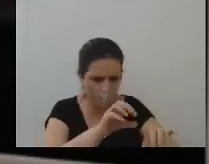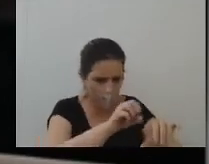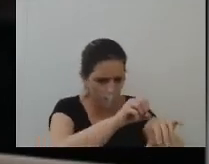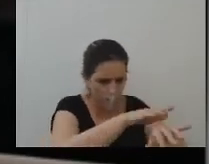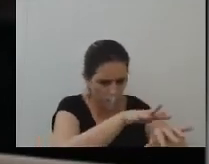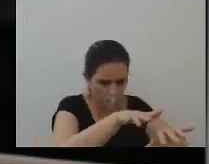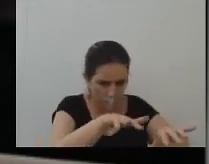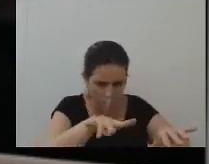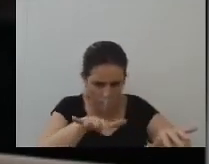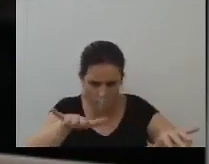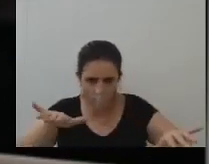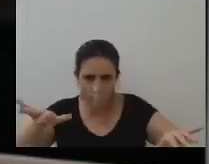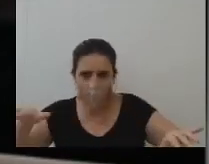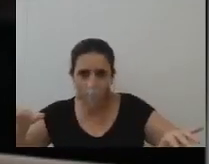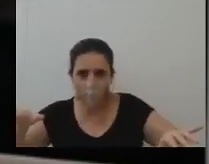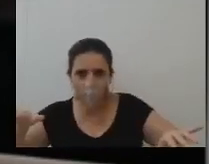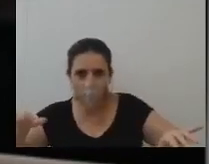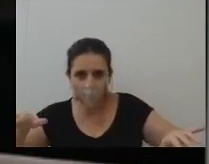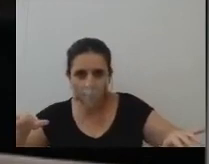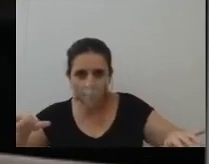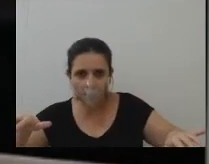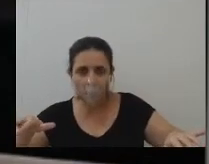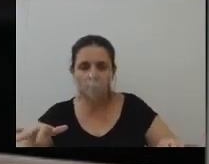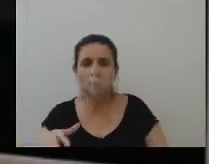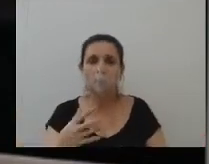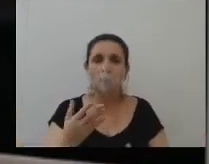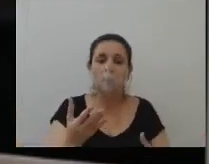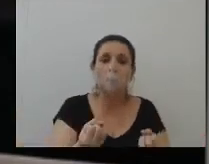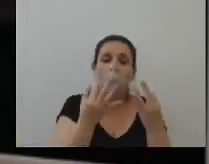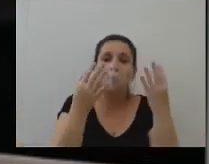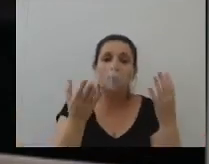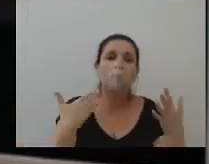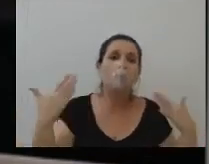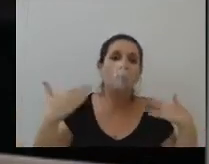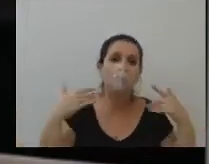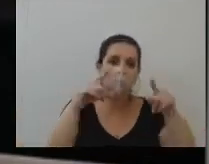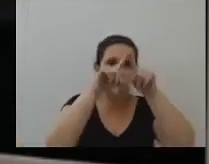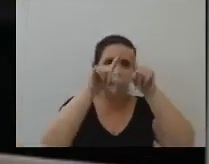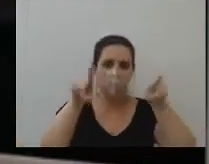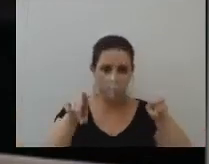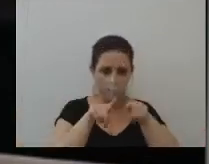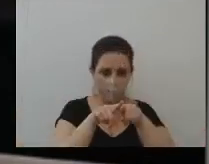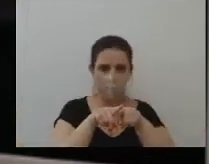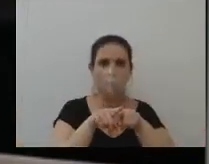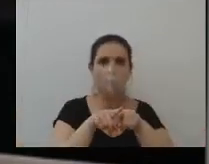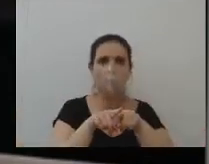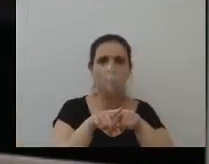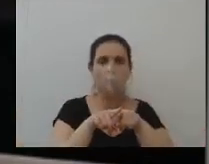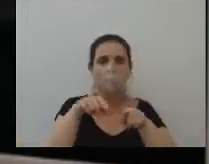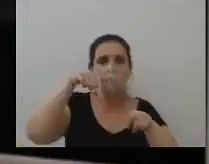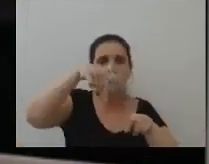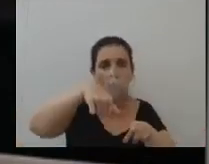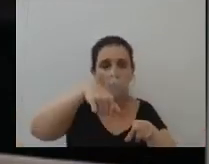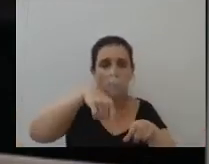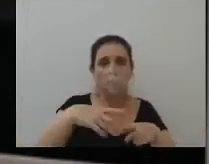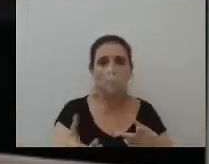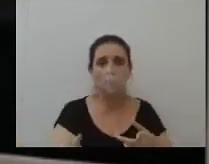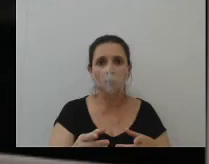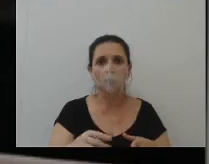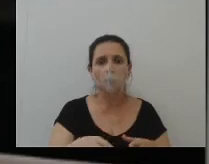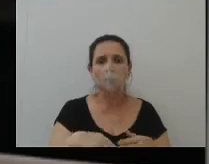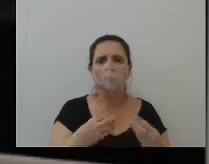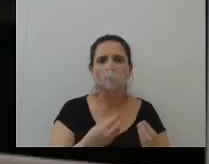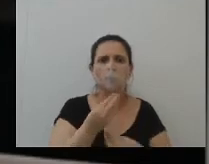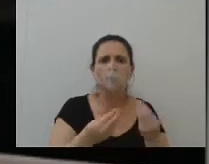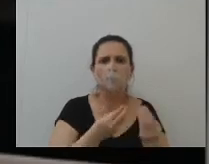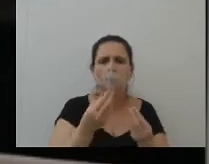Esse ΔQ é a quantidade de calor. Calor é energia para a gente. E esse fluxo quer dizer energia por tempo. É